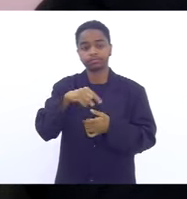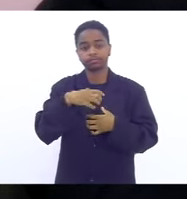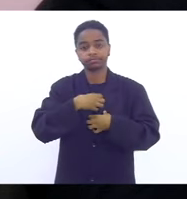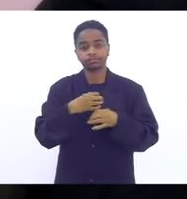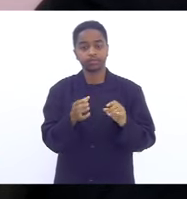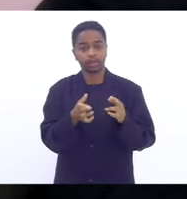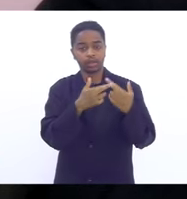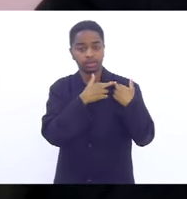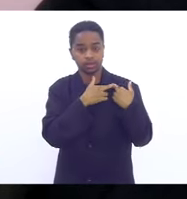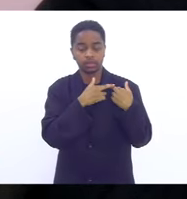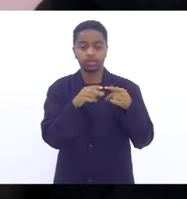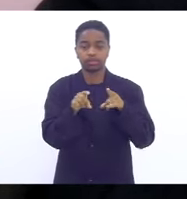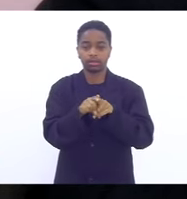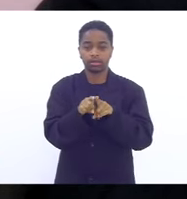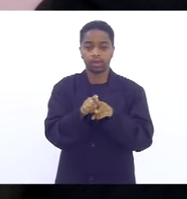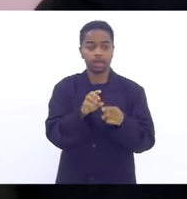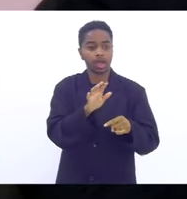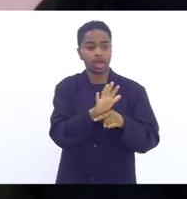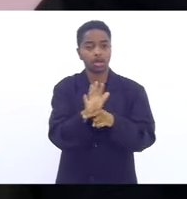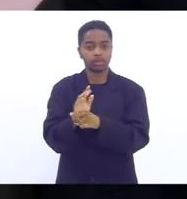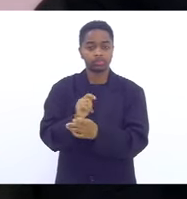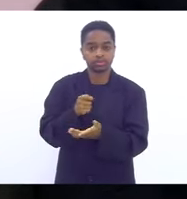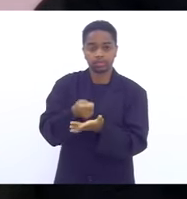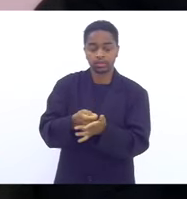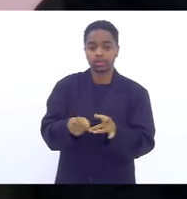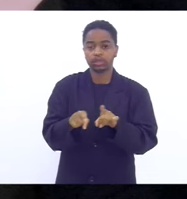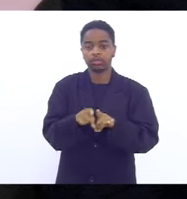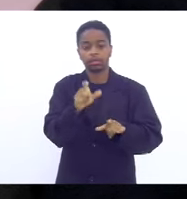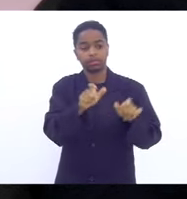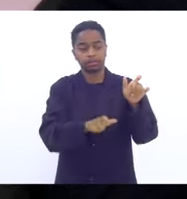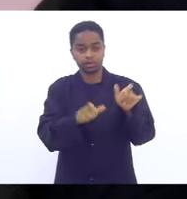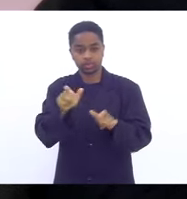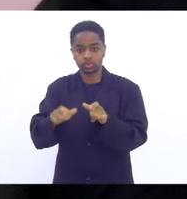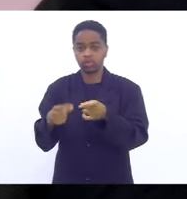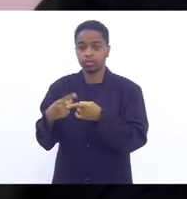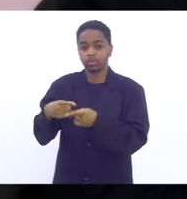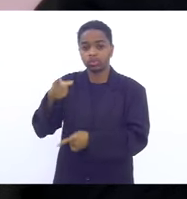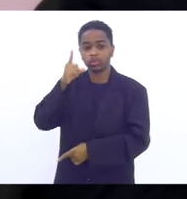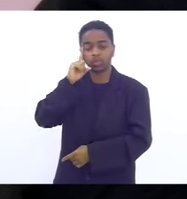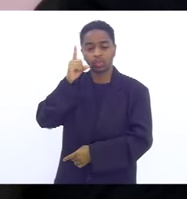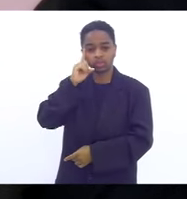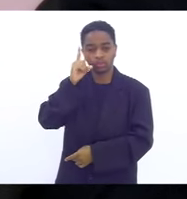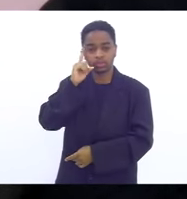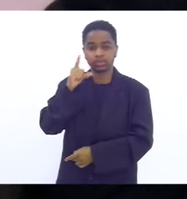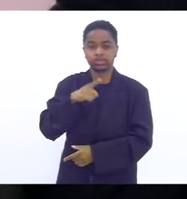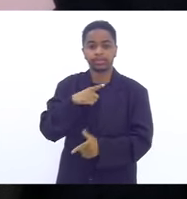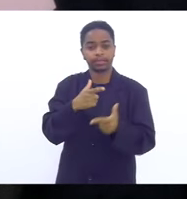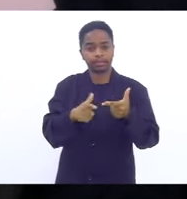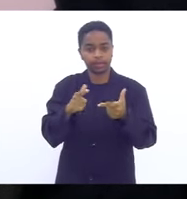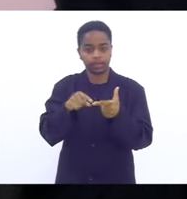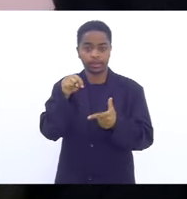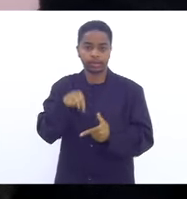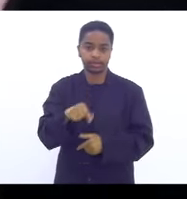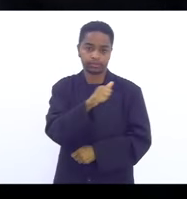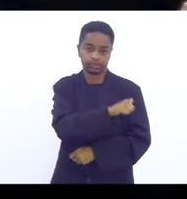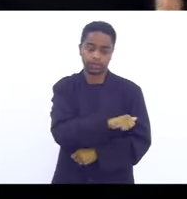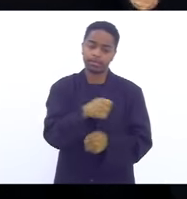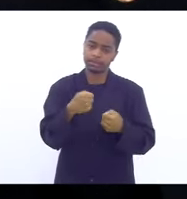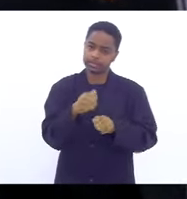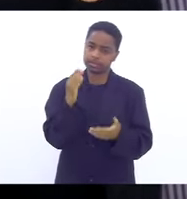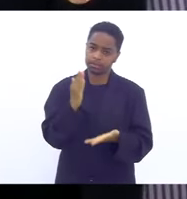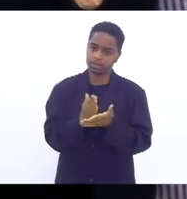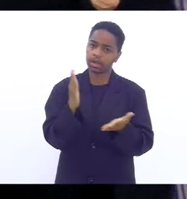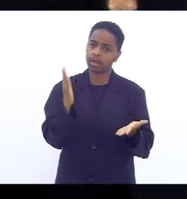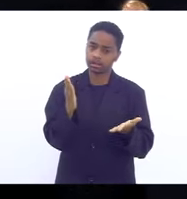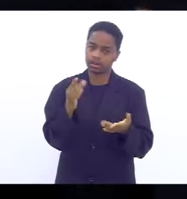responsabilidade de ressarcir a eles, como também as pessoas, todo dia está tendo problema no nosso Estado. Nós temos que ter um basta. A senhora,